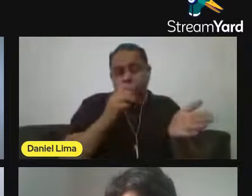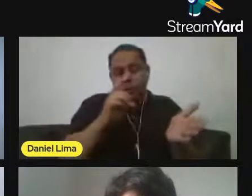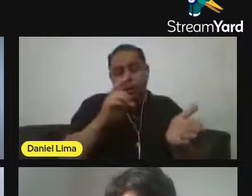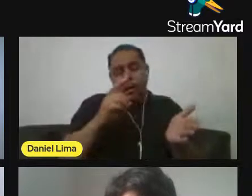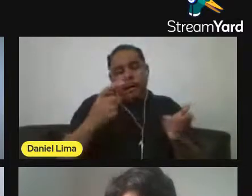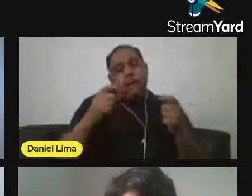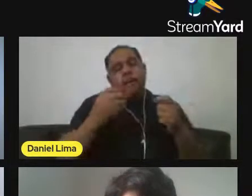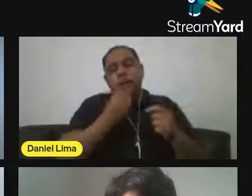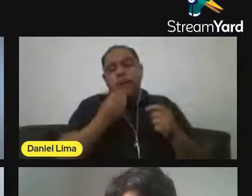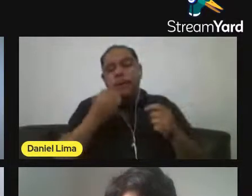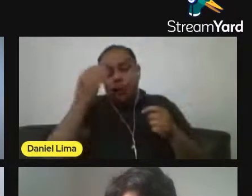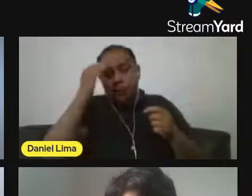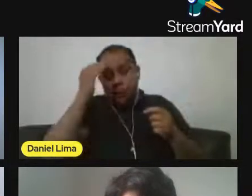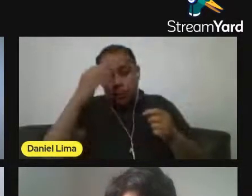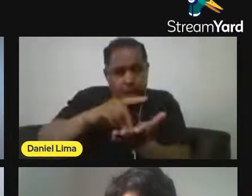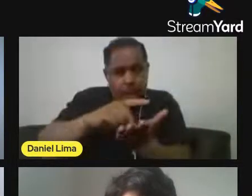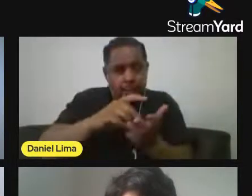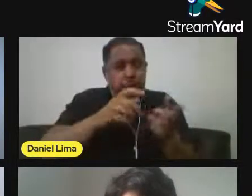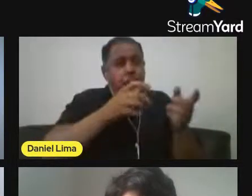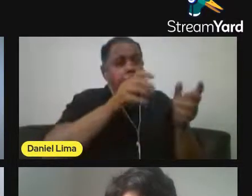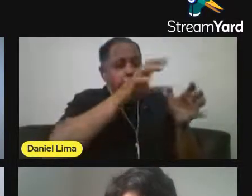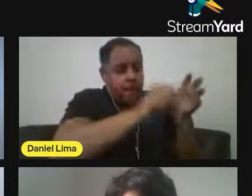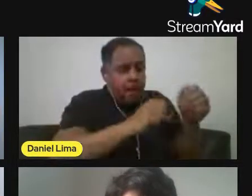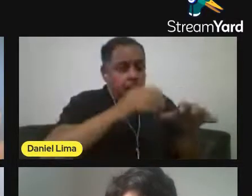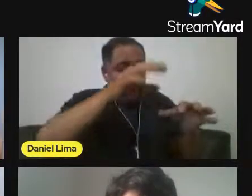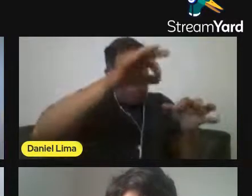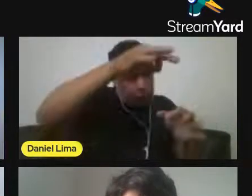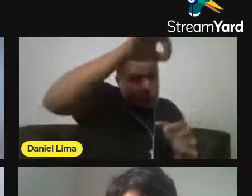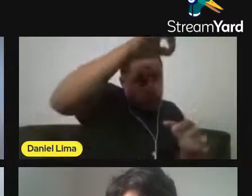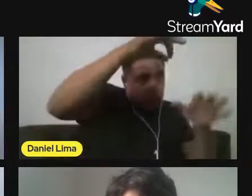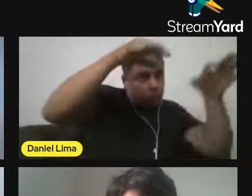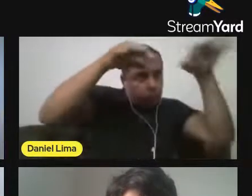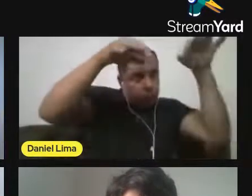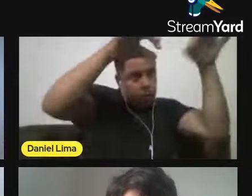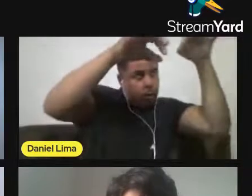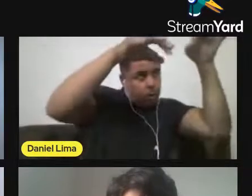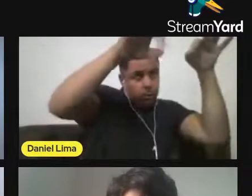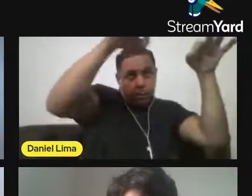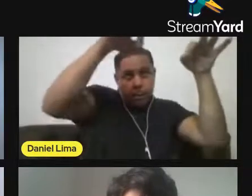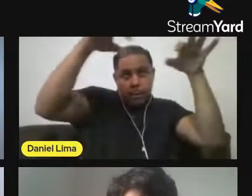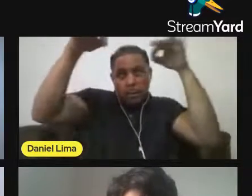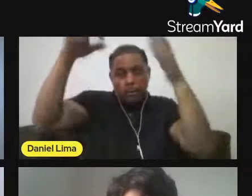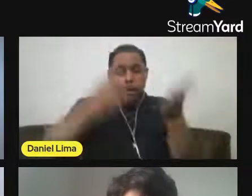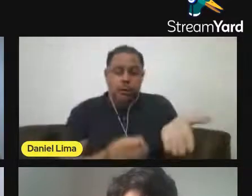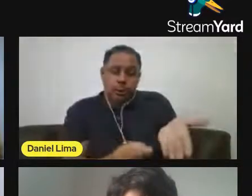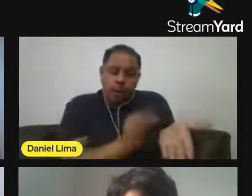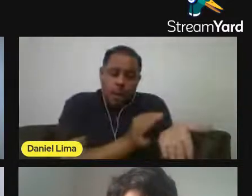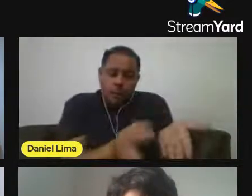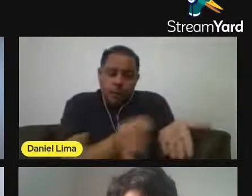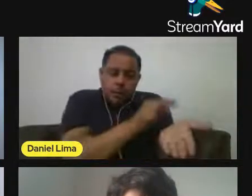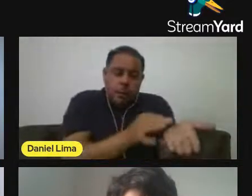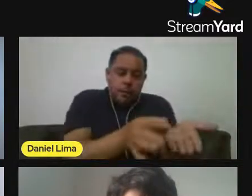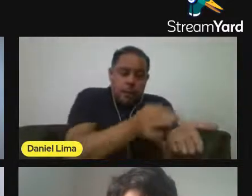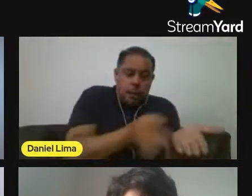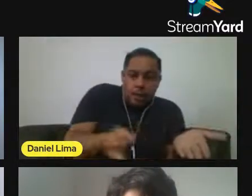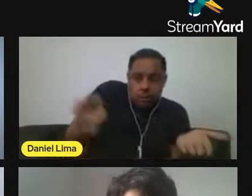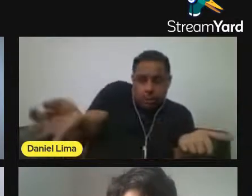pegasse um punhado das páginas, né, que ele escreveu e desse na mão de cada leitor, não